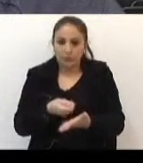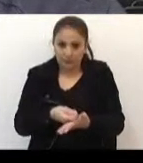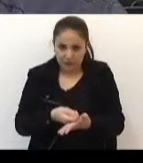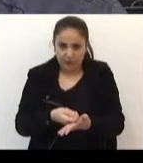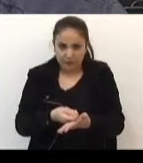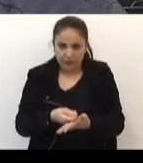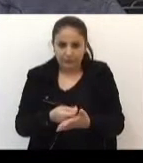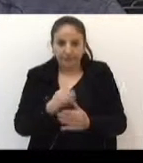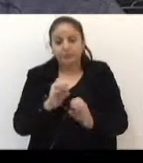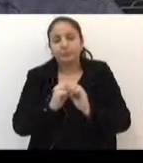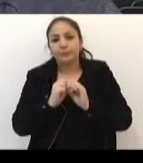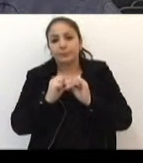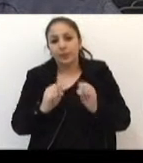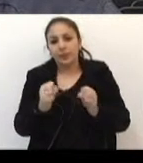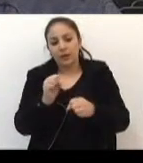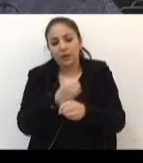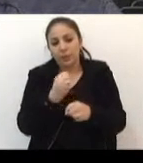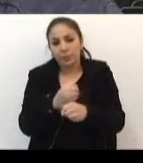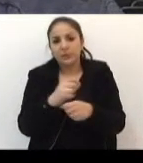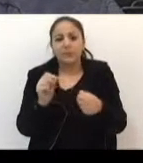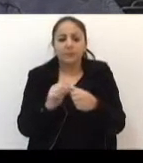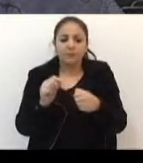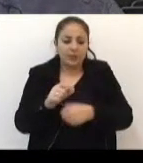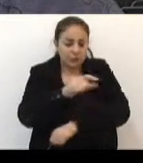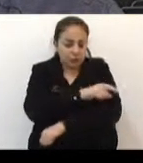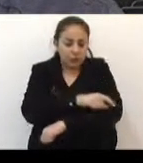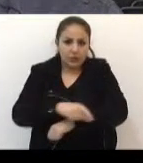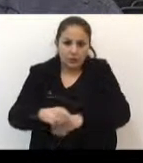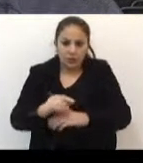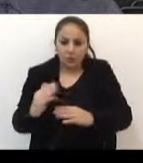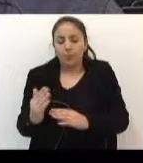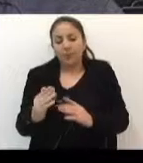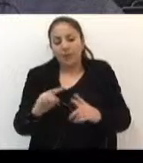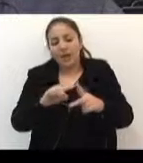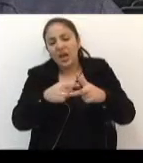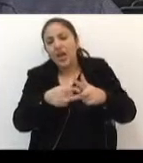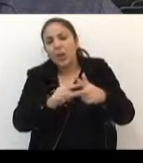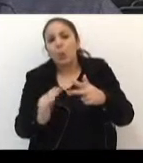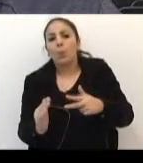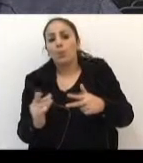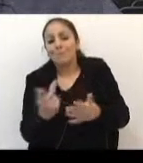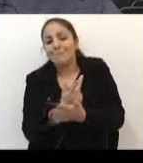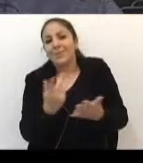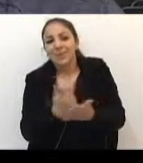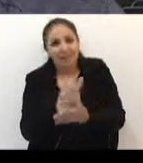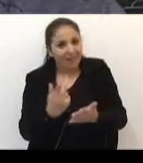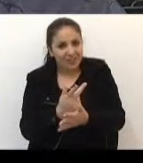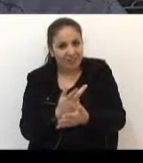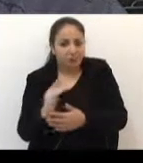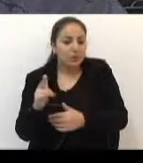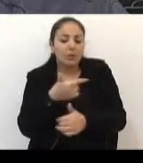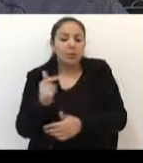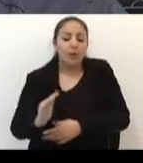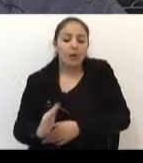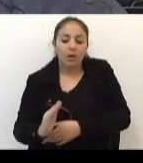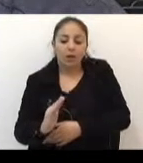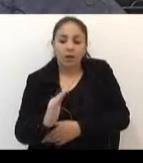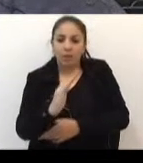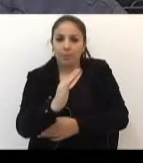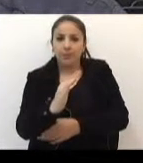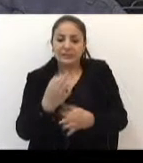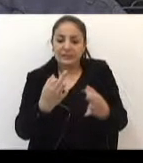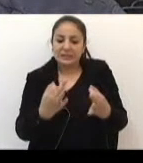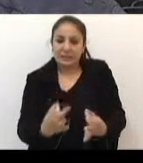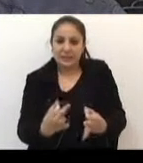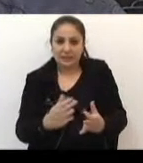nenhuma fiscalização, é feita calçadas com um ângulo incorreto, sem rampas de acesso e às vezes as calçadas que estão aí